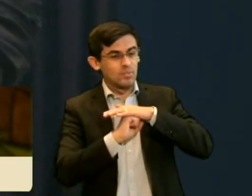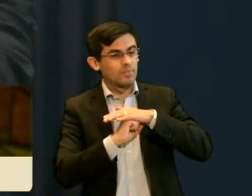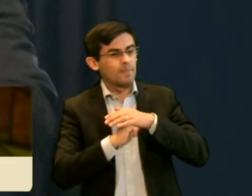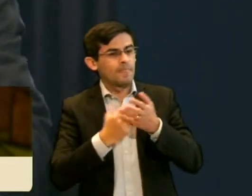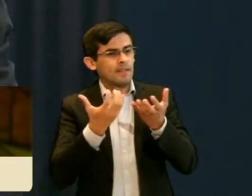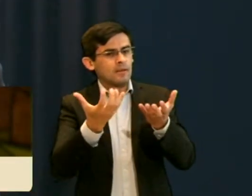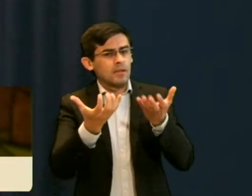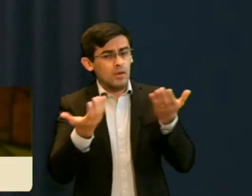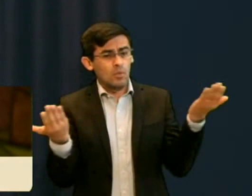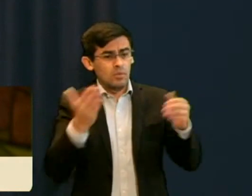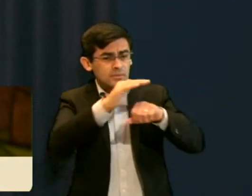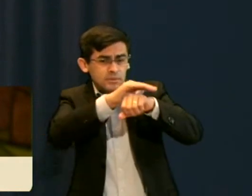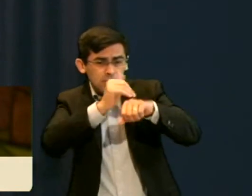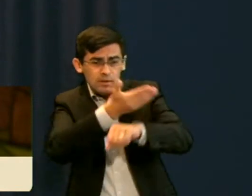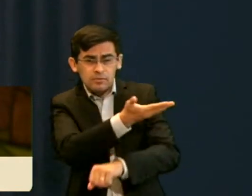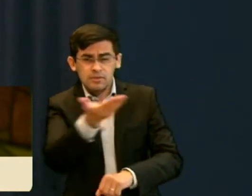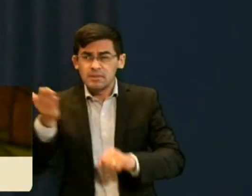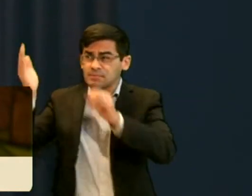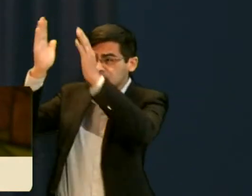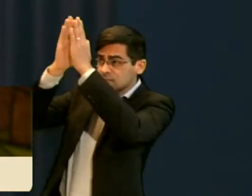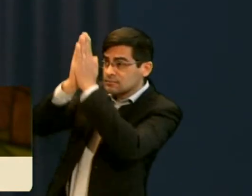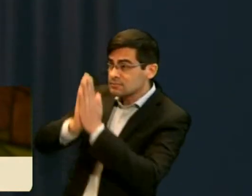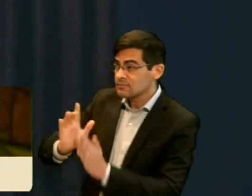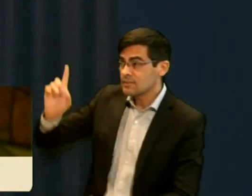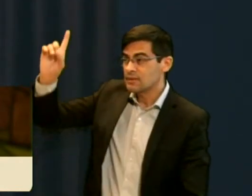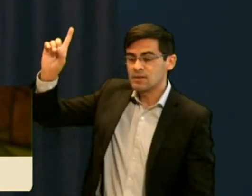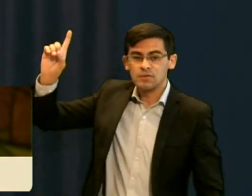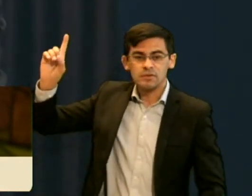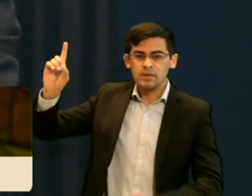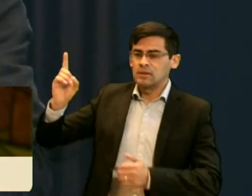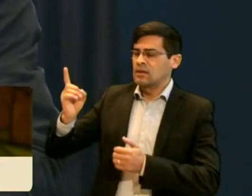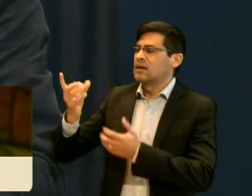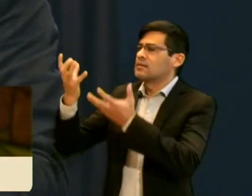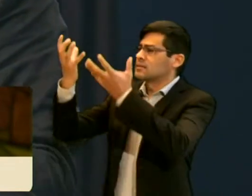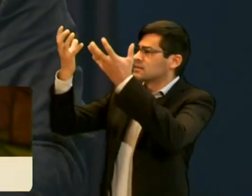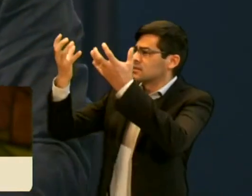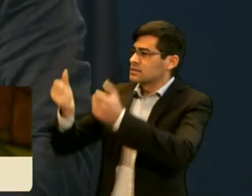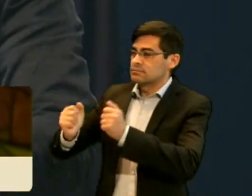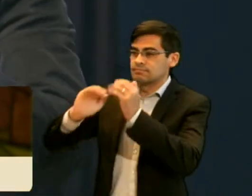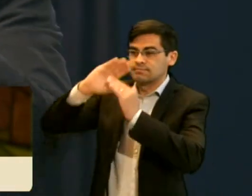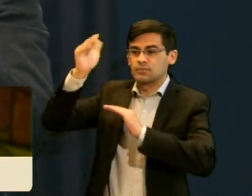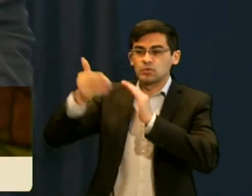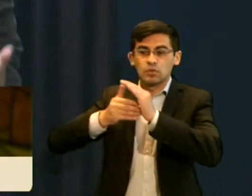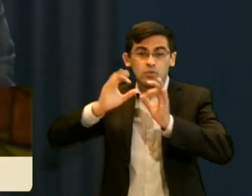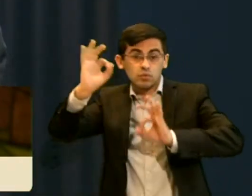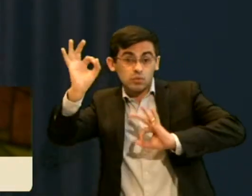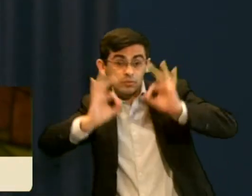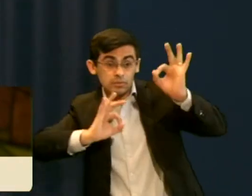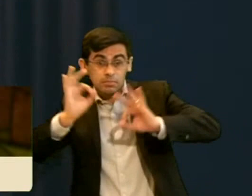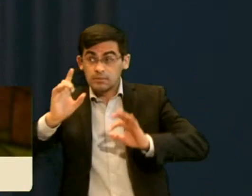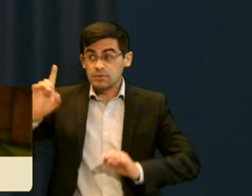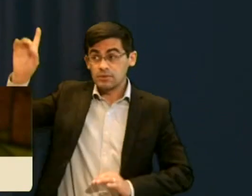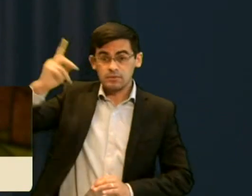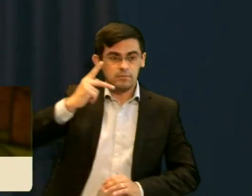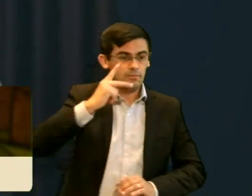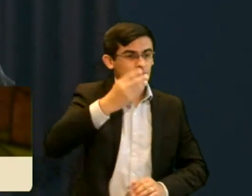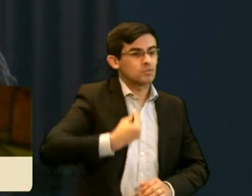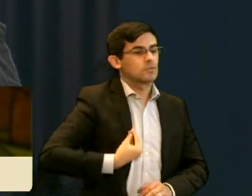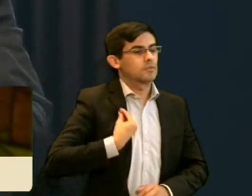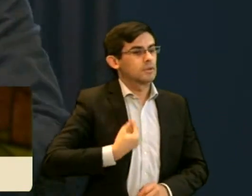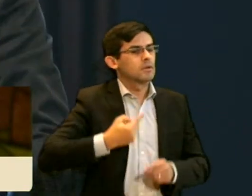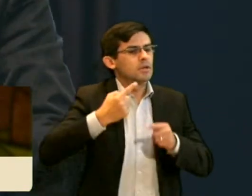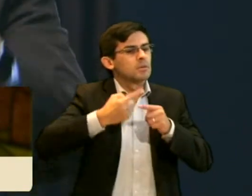te convidar a adorar a Deus se entregando aos planos do Senhor para a sua vida. Eles são perfeitos. Quando